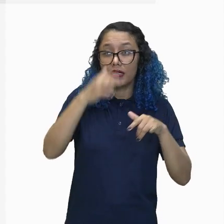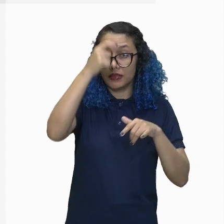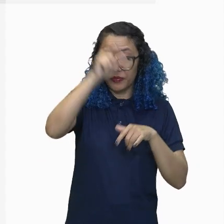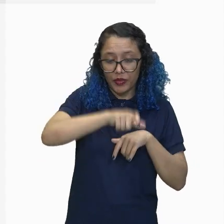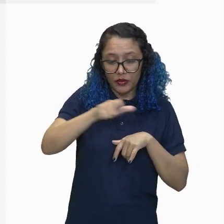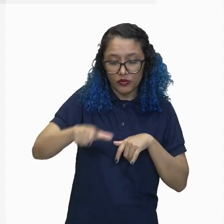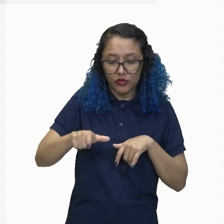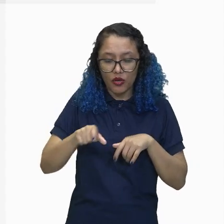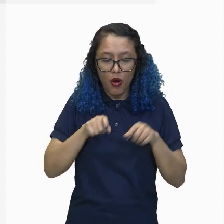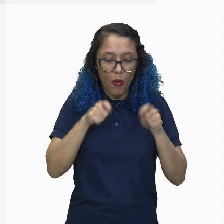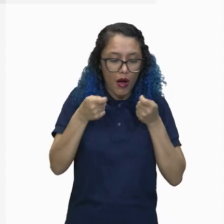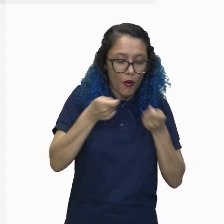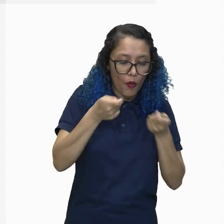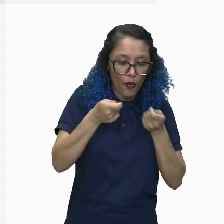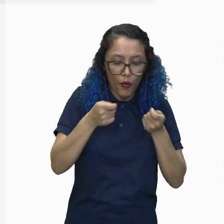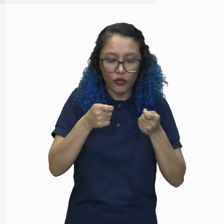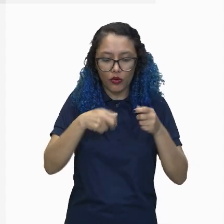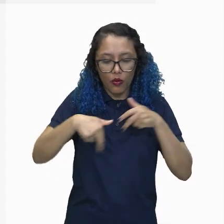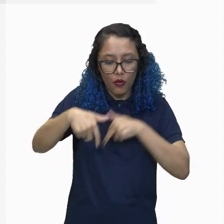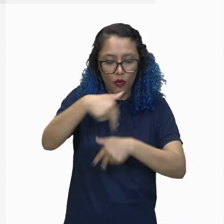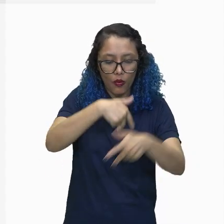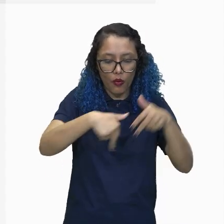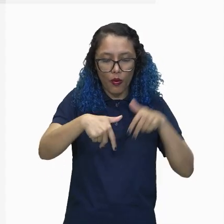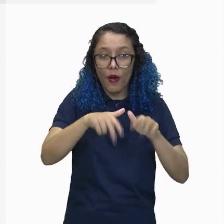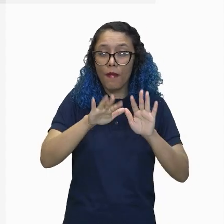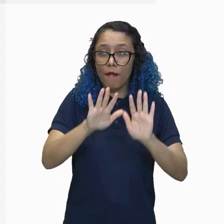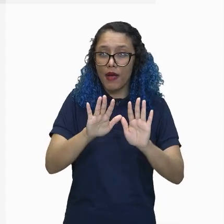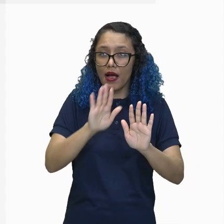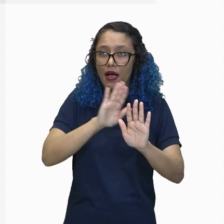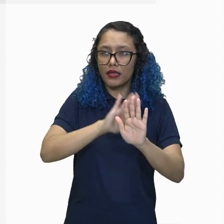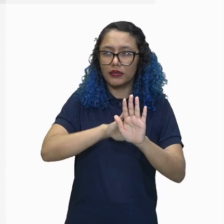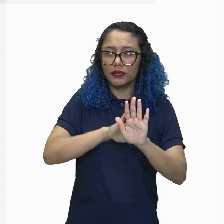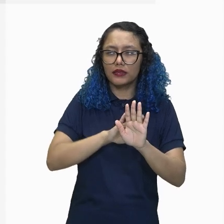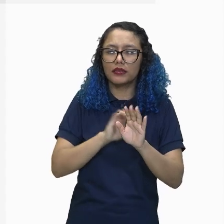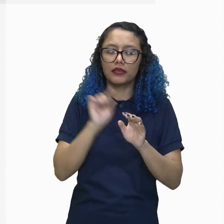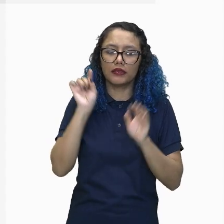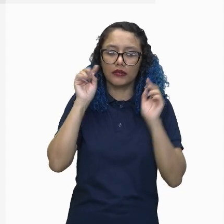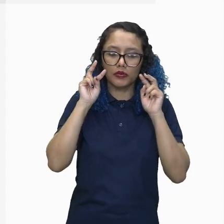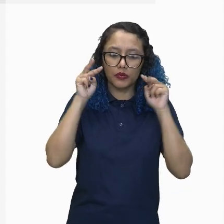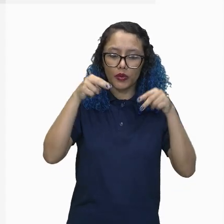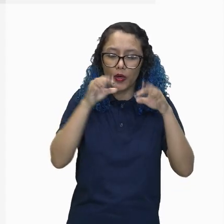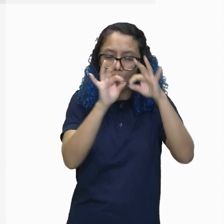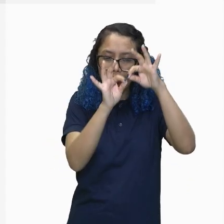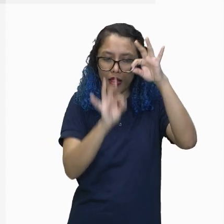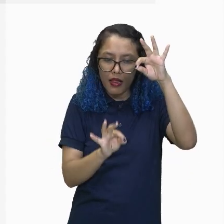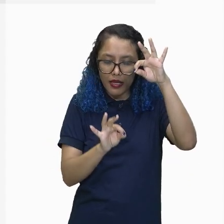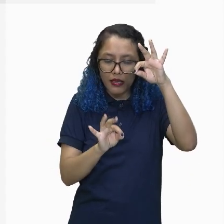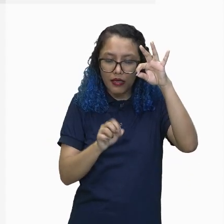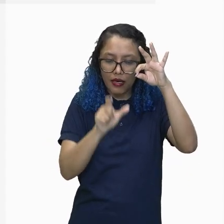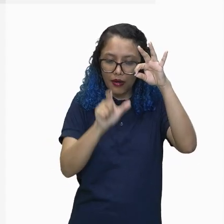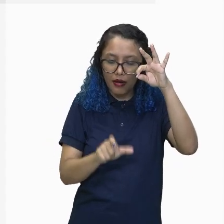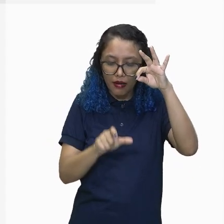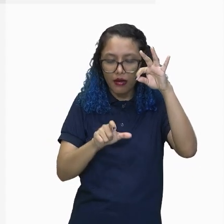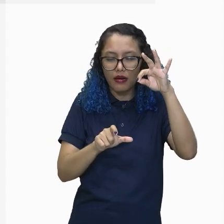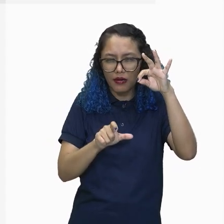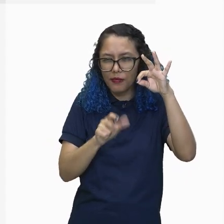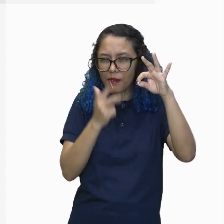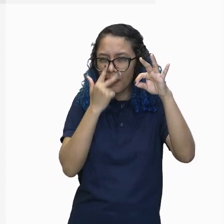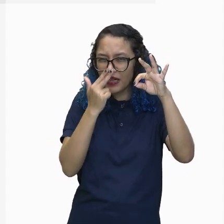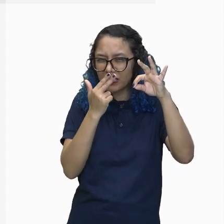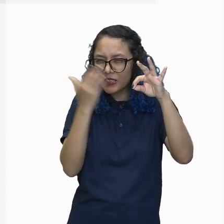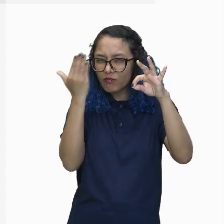né? As pessoas andando para um lado e para o outro, mas tem uma linhazinha quase